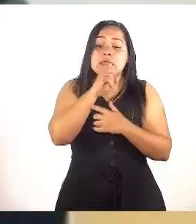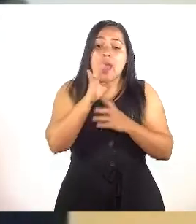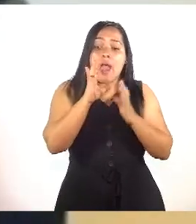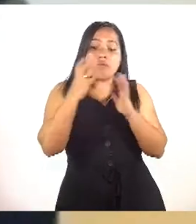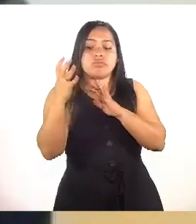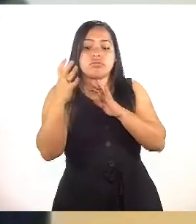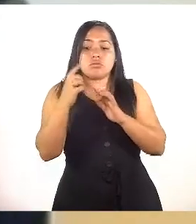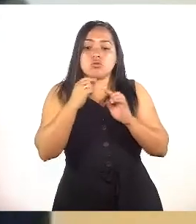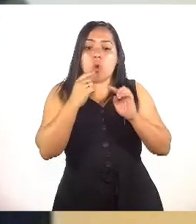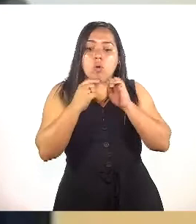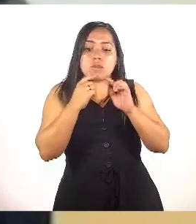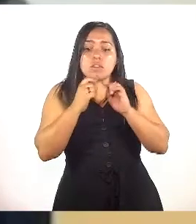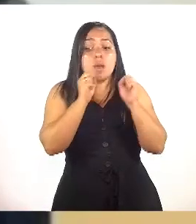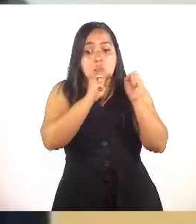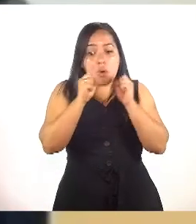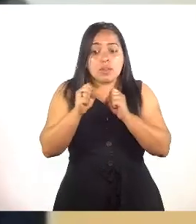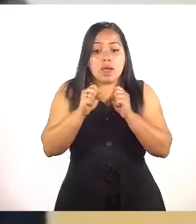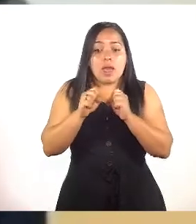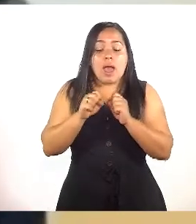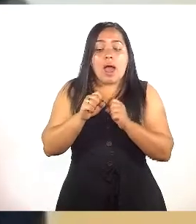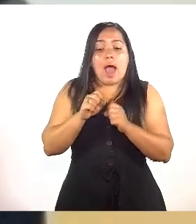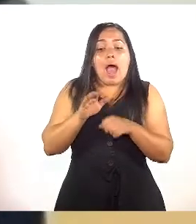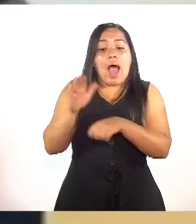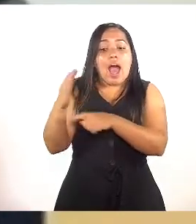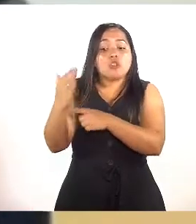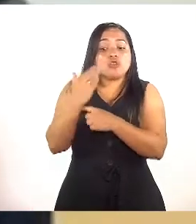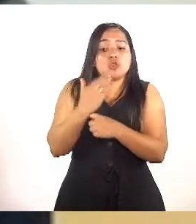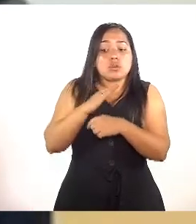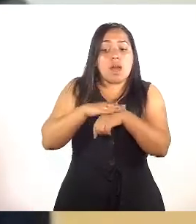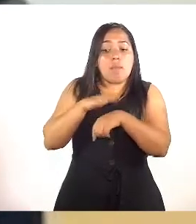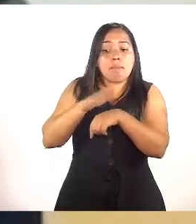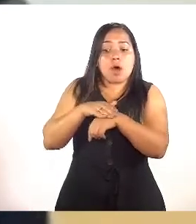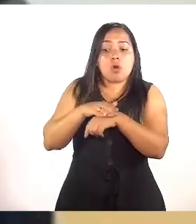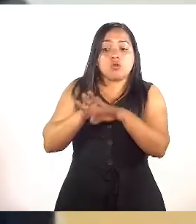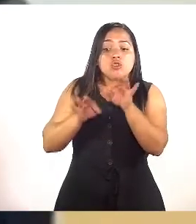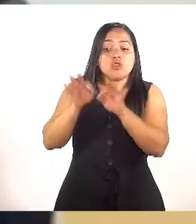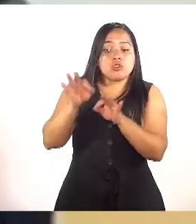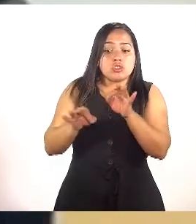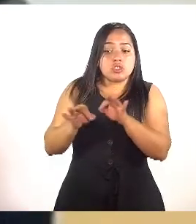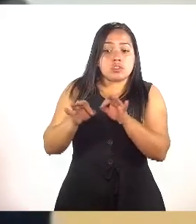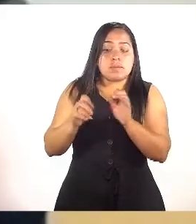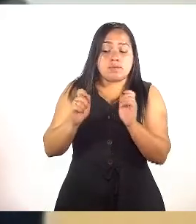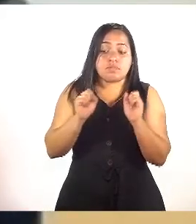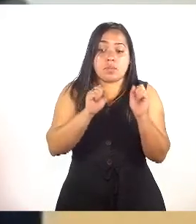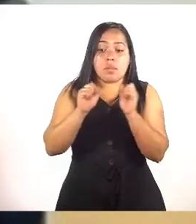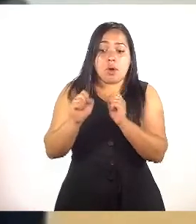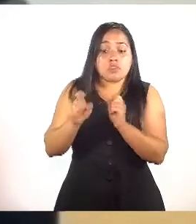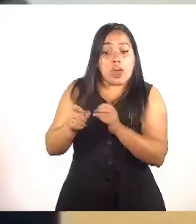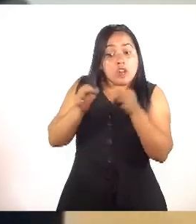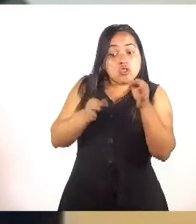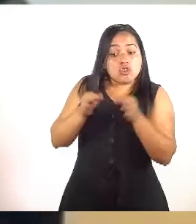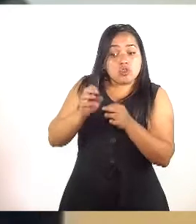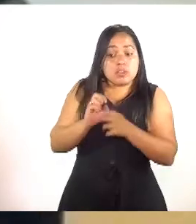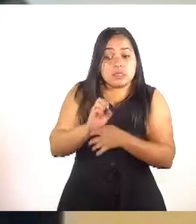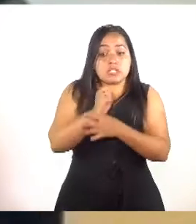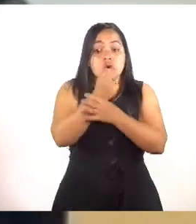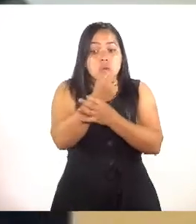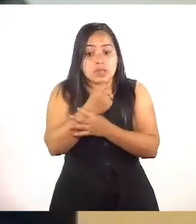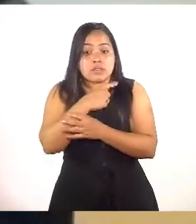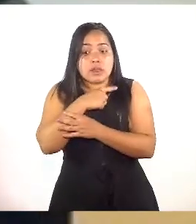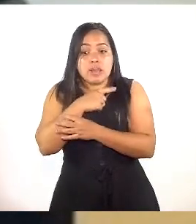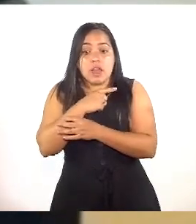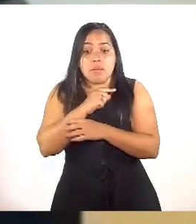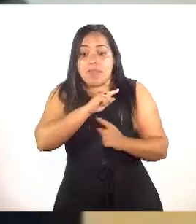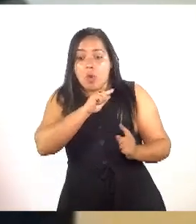satisfeito buscar o Poder Judiciário, que o Judiciário tenha segurança para não reverter as decisões da agência, o